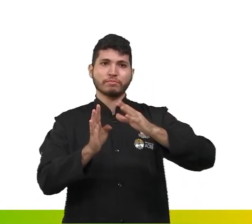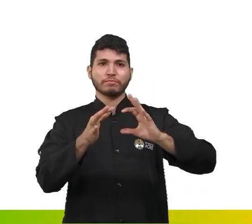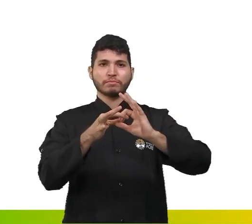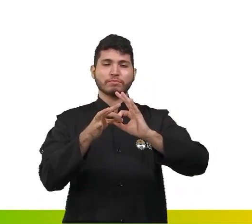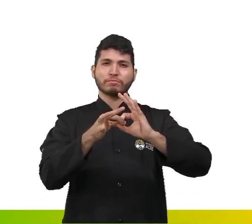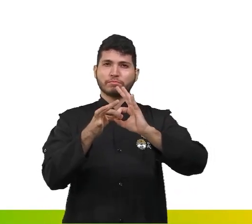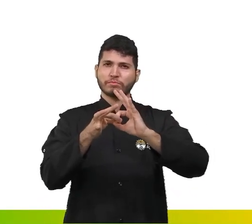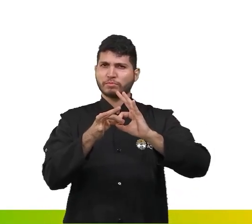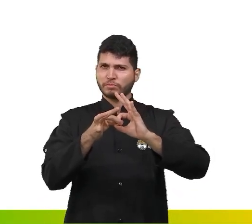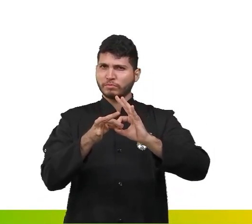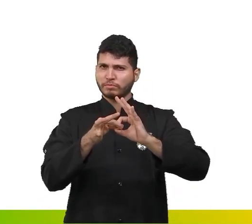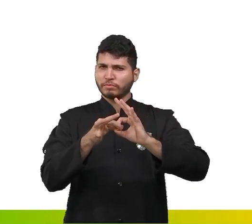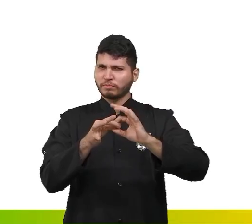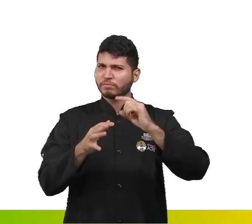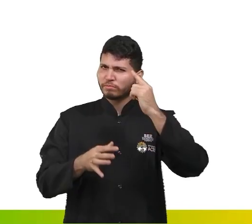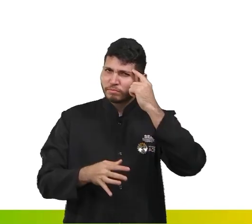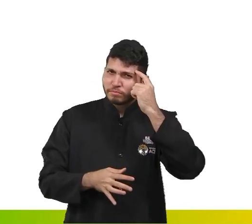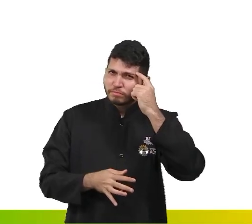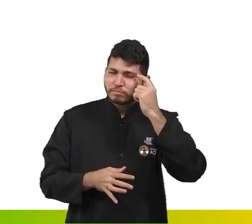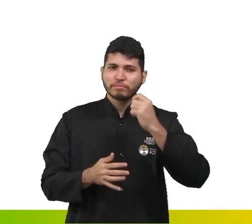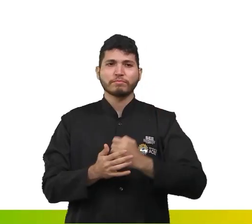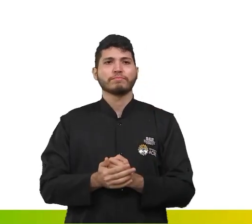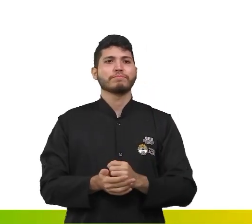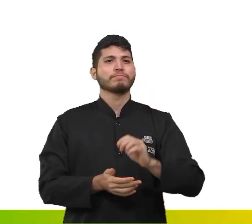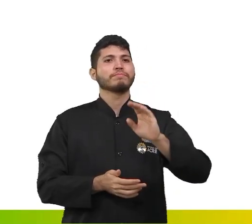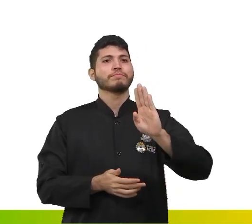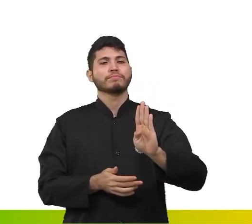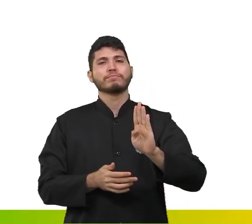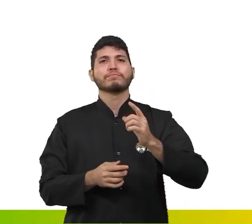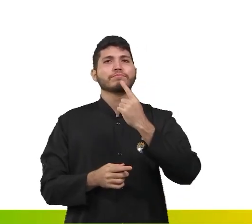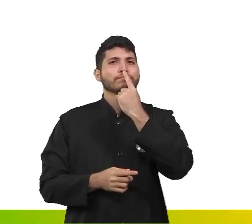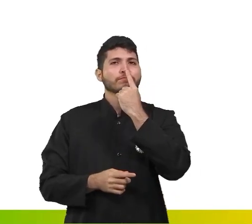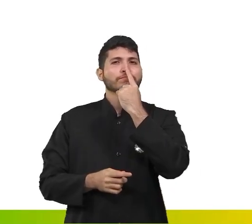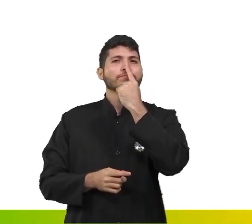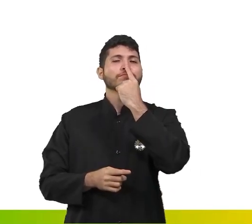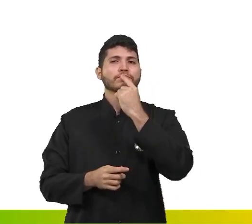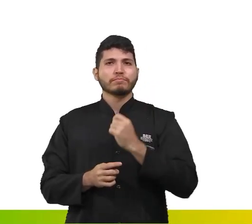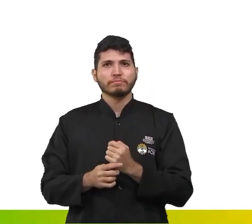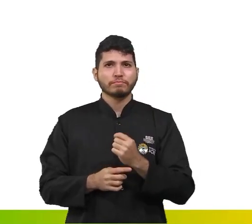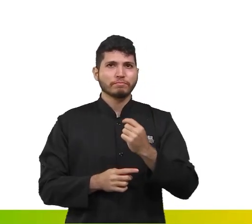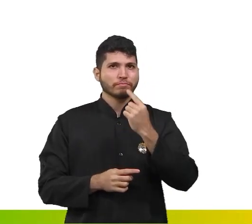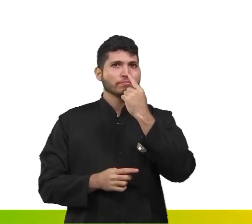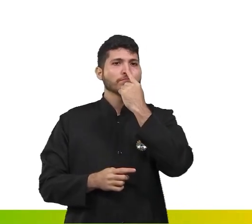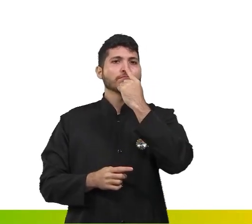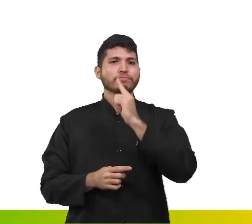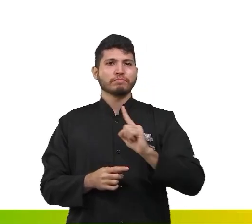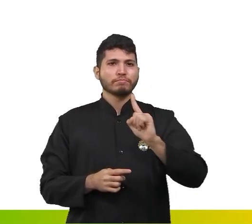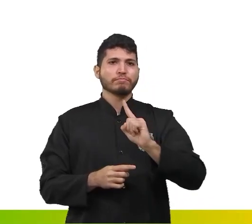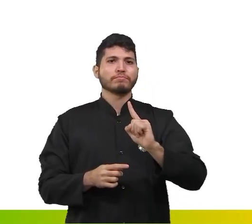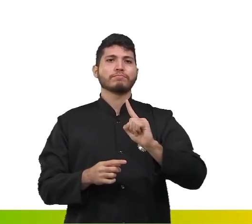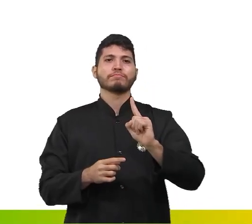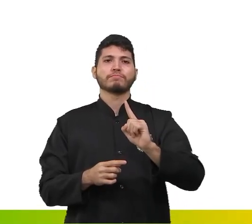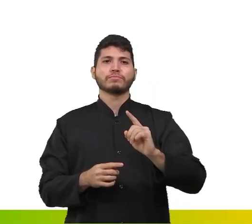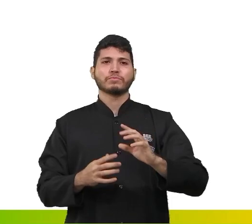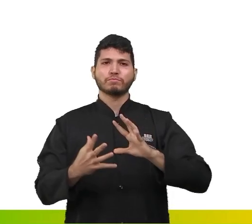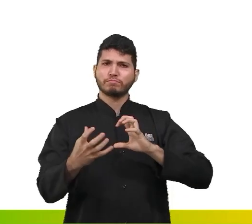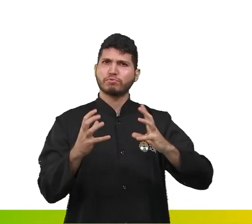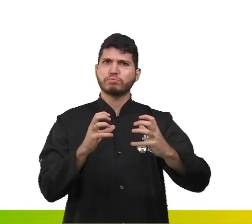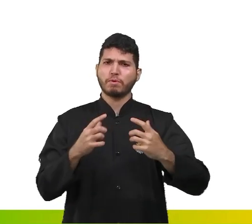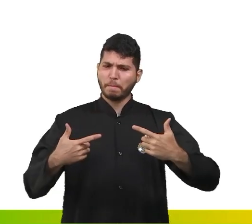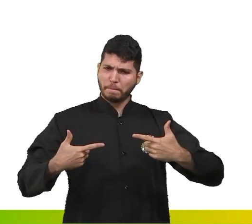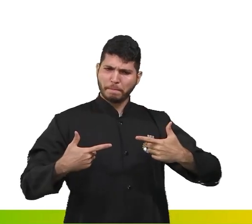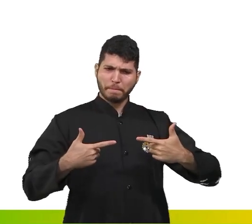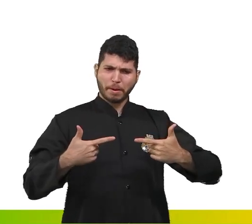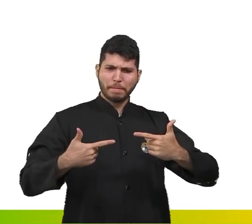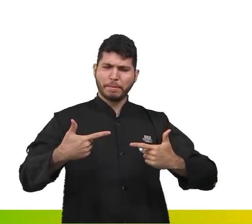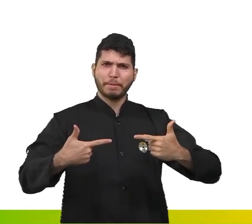Foi isso que nós vimos na nossa aula? Letra B: íntimo, não íntimo e conflito armado.